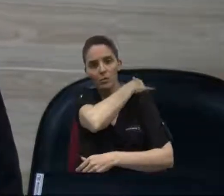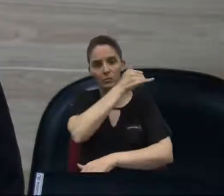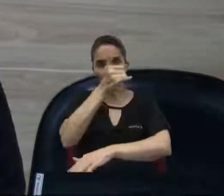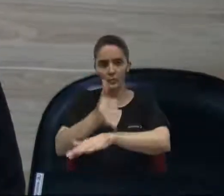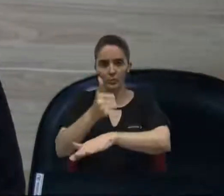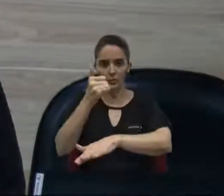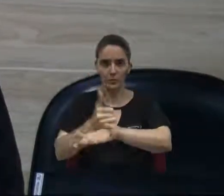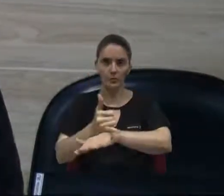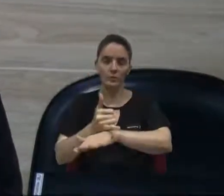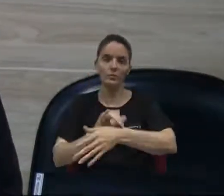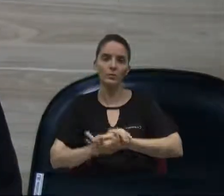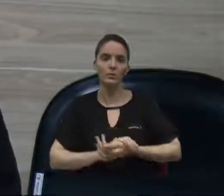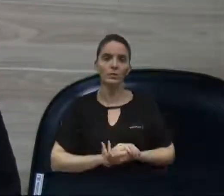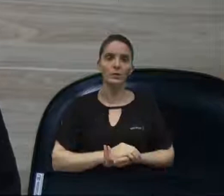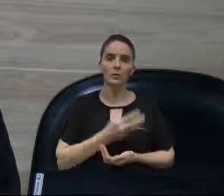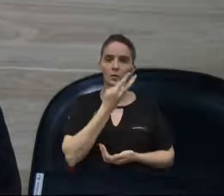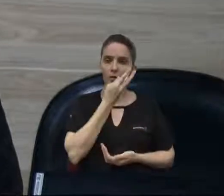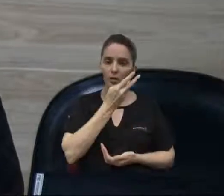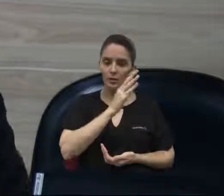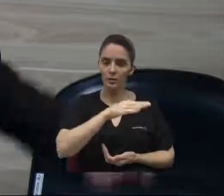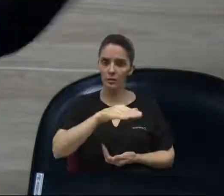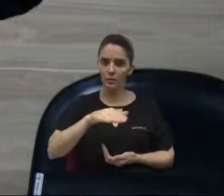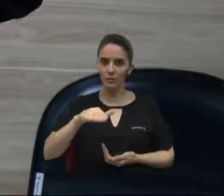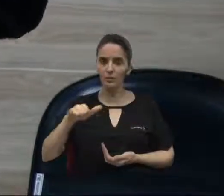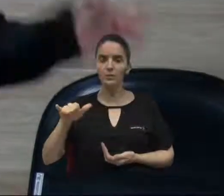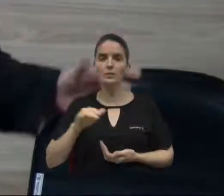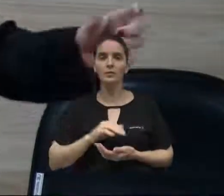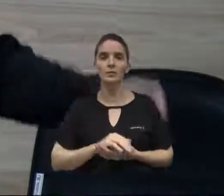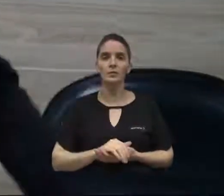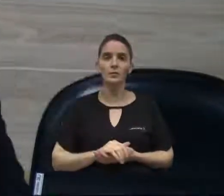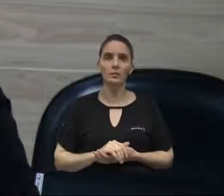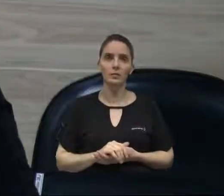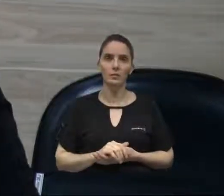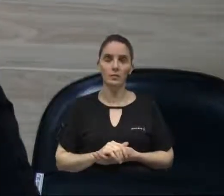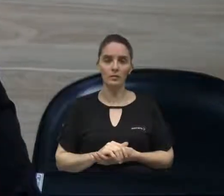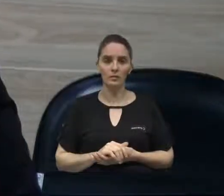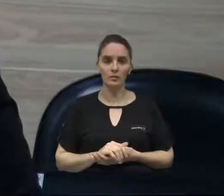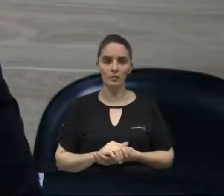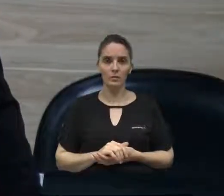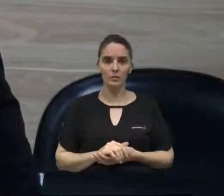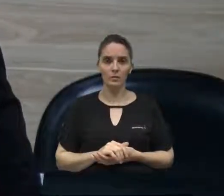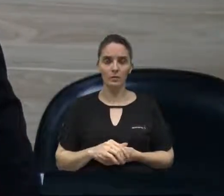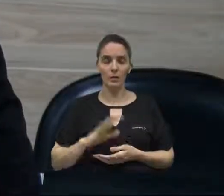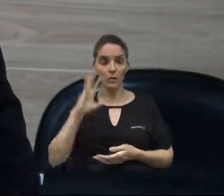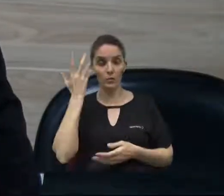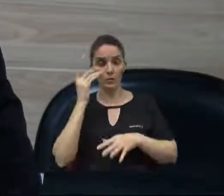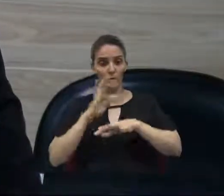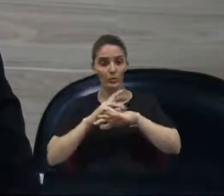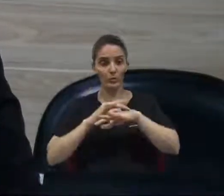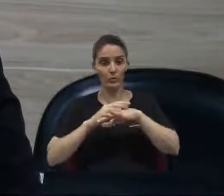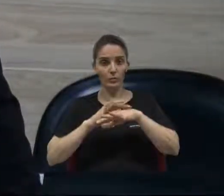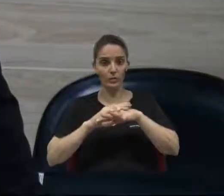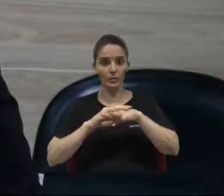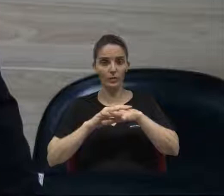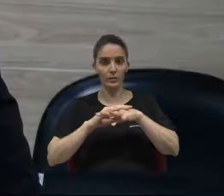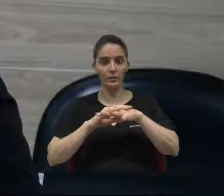Câmaras onde essas crianças, porque tinha uma incidência maior no verão,